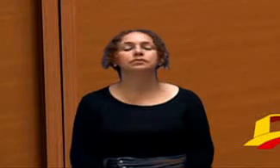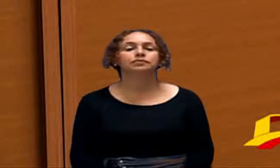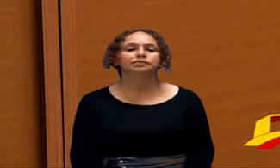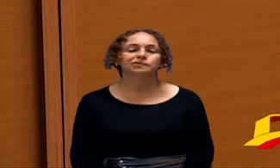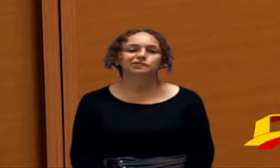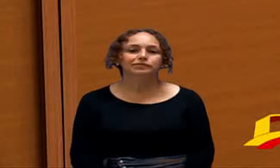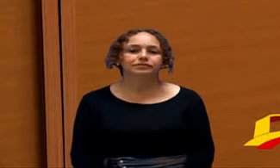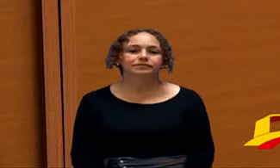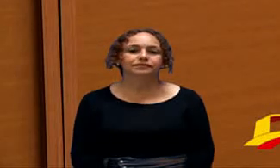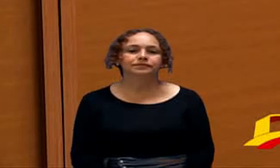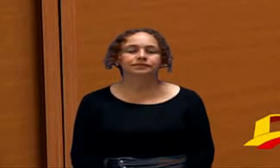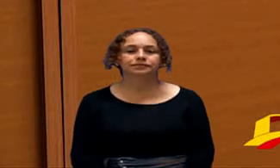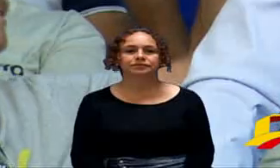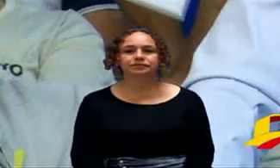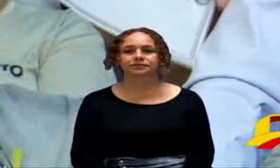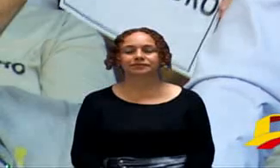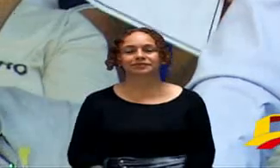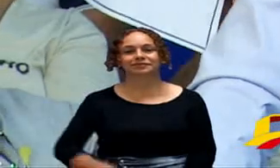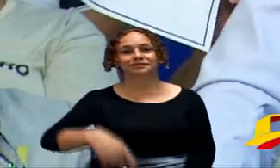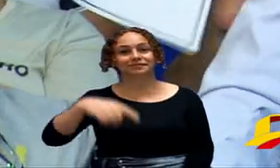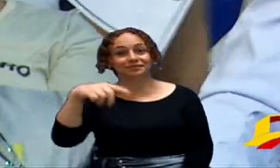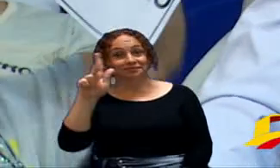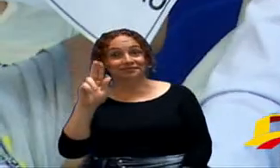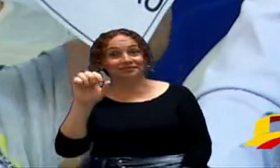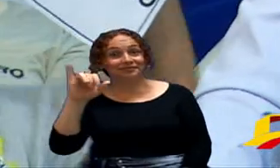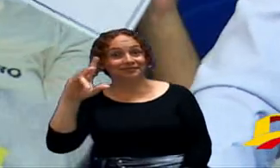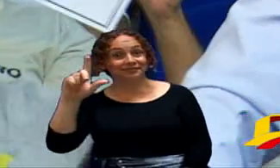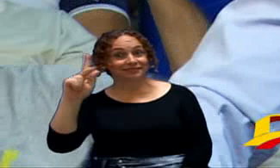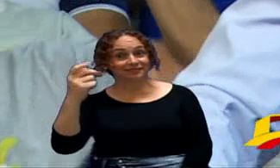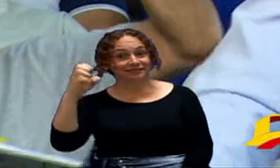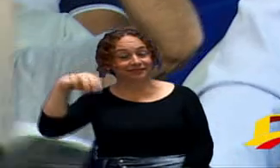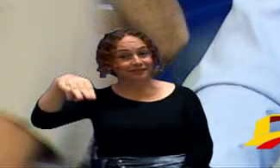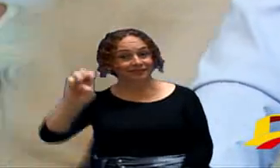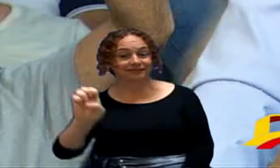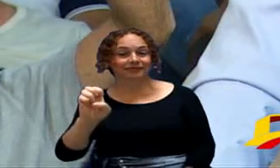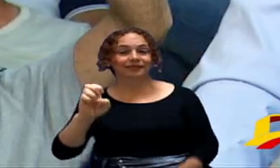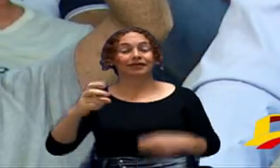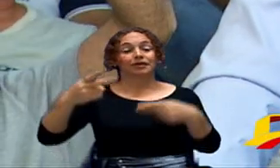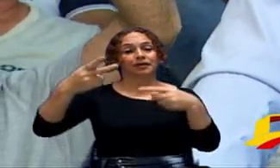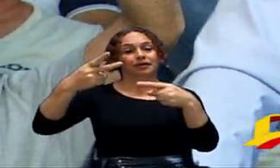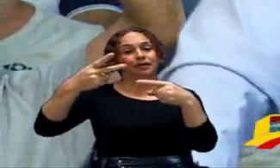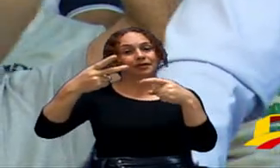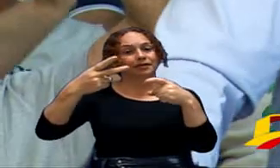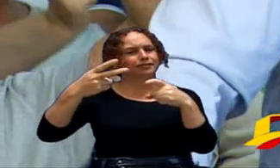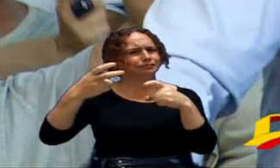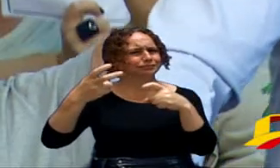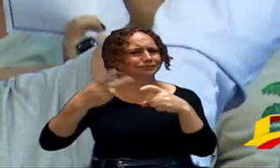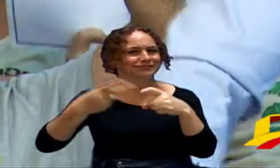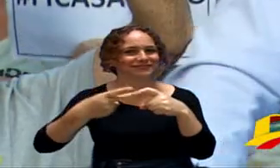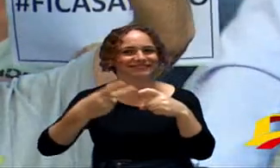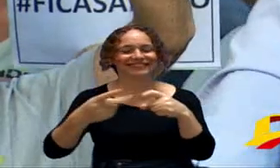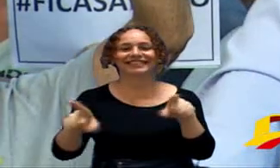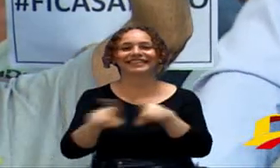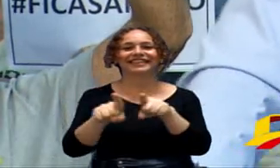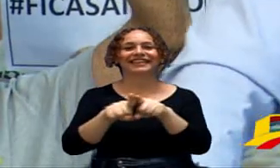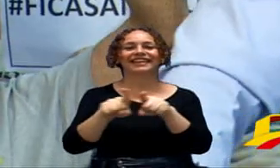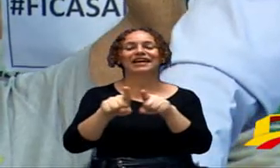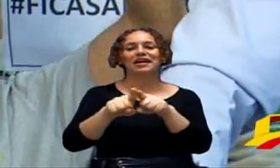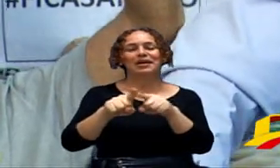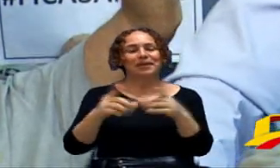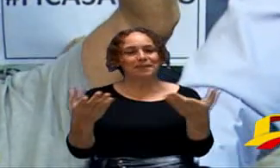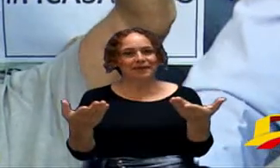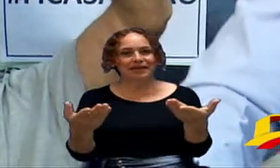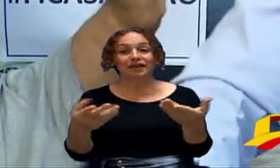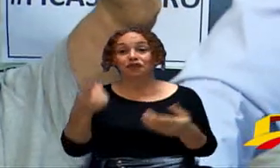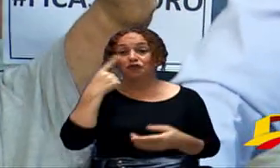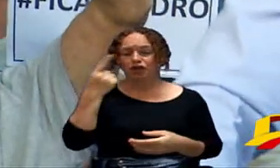Pegou? Oi. Eu sou o Guilherme, médico veterinário, também sou funcionário da SEMA. Vou falar rapidamente. Hoje eu vejo aqui, nessa noite, uma noite de